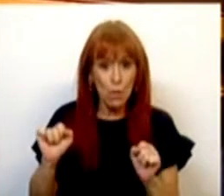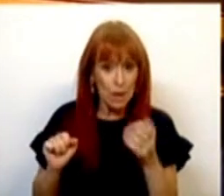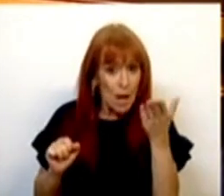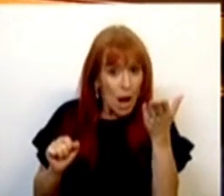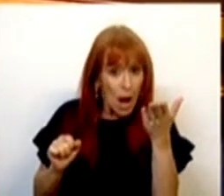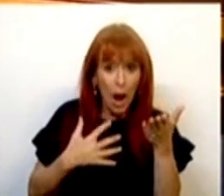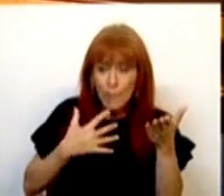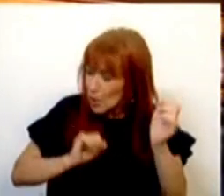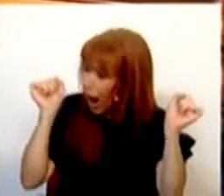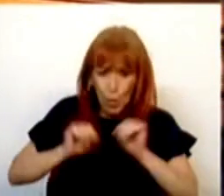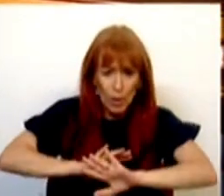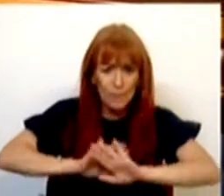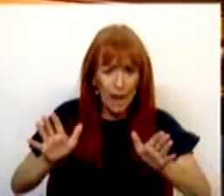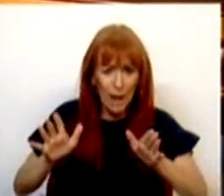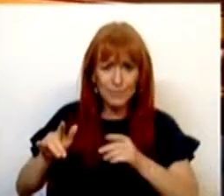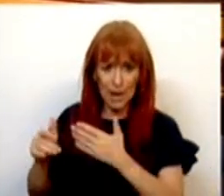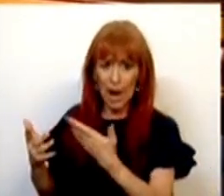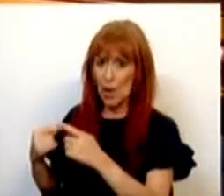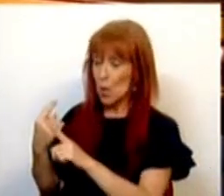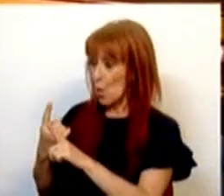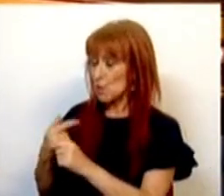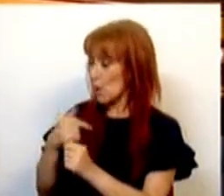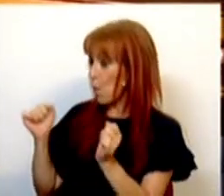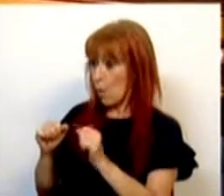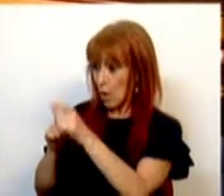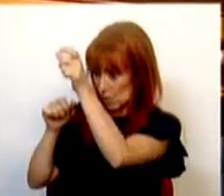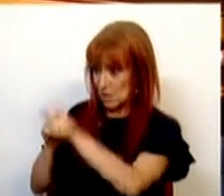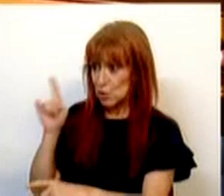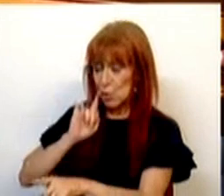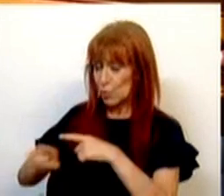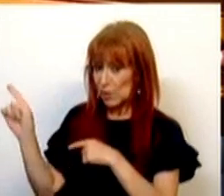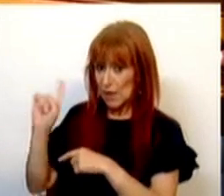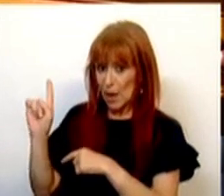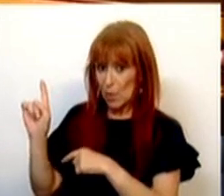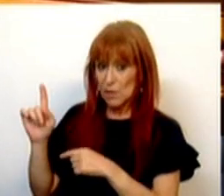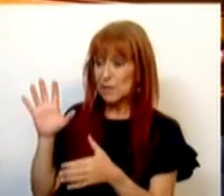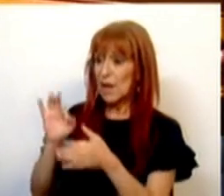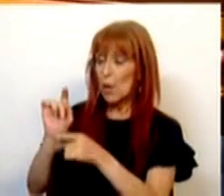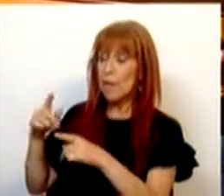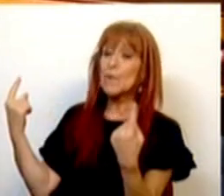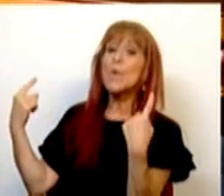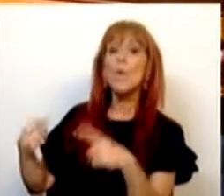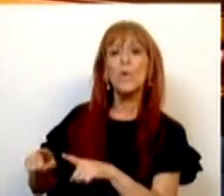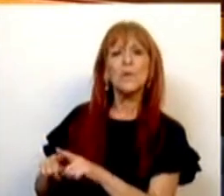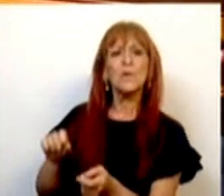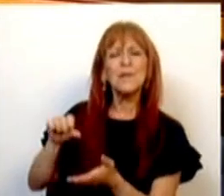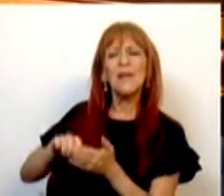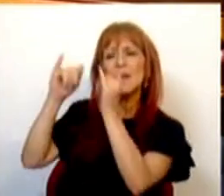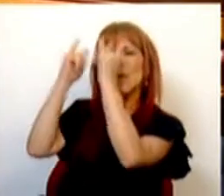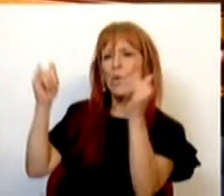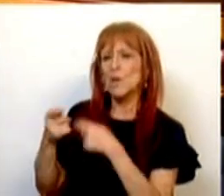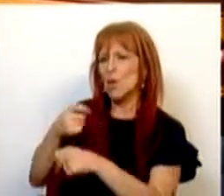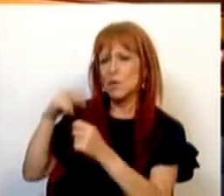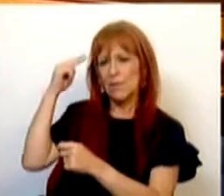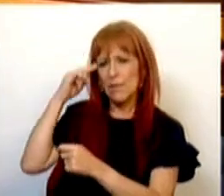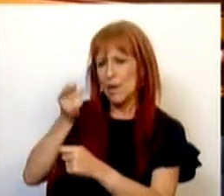convosco, absolutamente de acordo. Agora, há uma coisa que eu não concordo consigo, Senhora Deputada, que tem a ver, efetivamente, com o Centro Internacional de Negócios